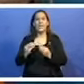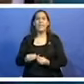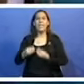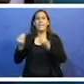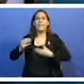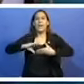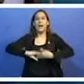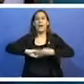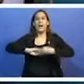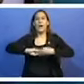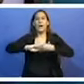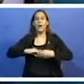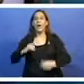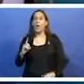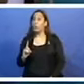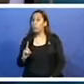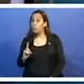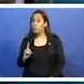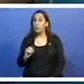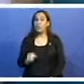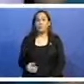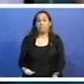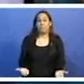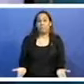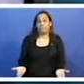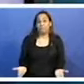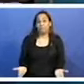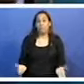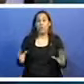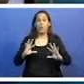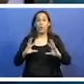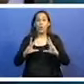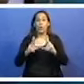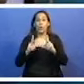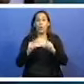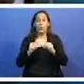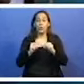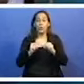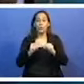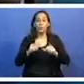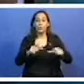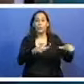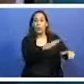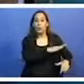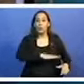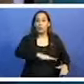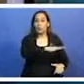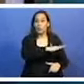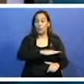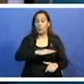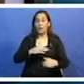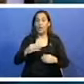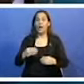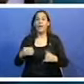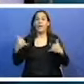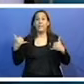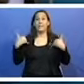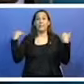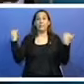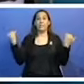dar. Ela insistiu nisso, que ia todo mundo lá da savana dar parabéns para